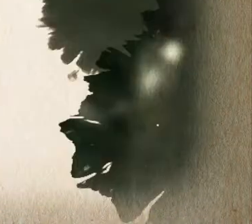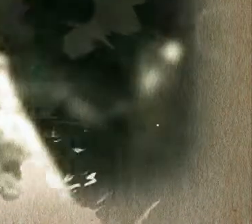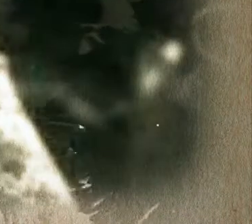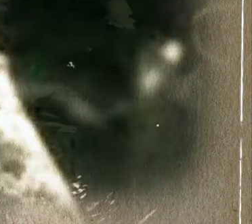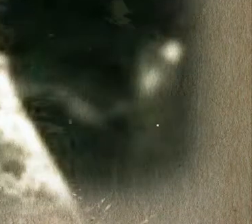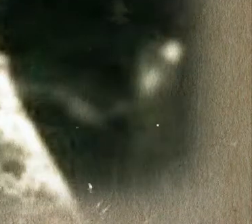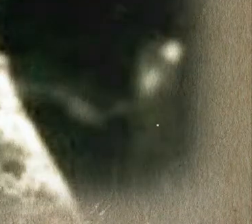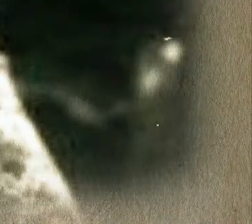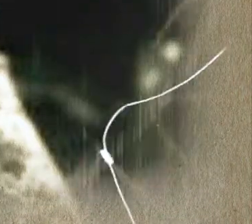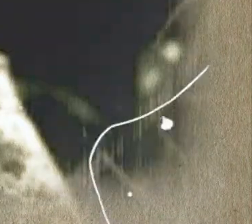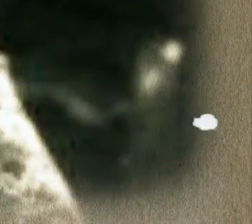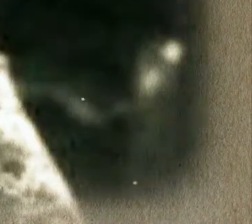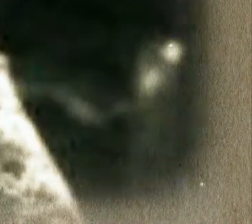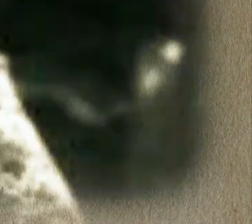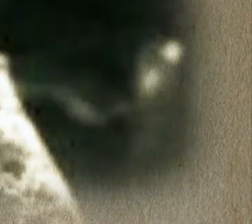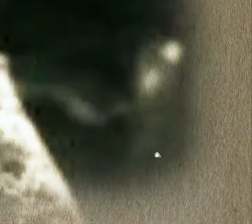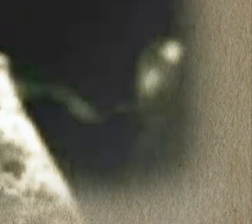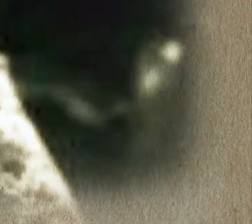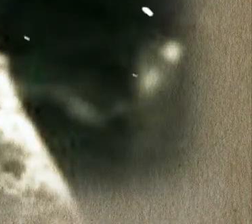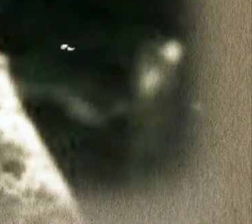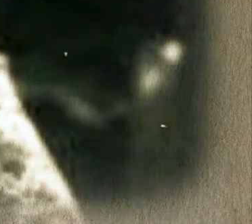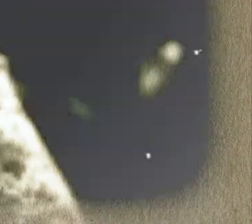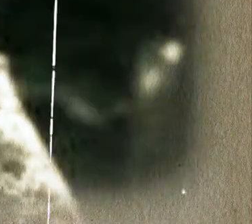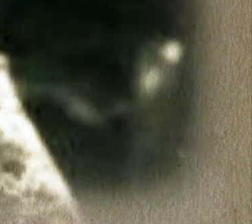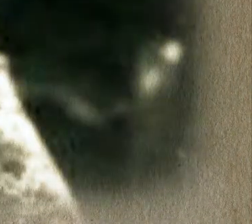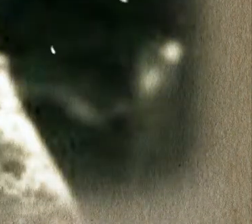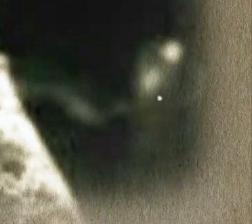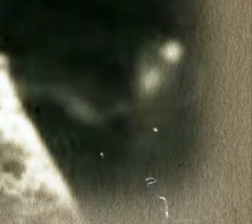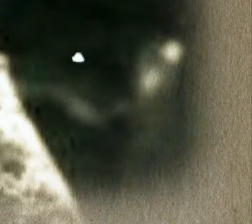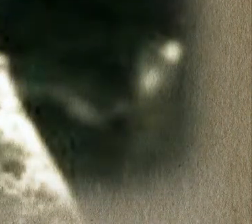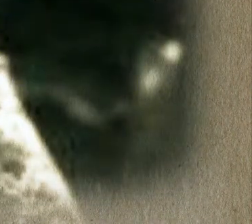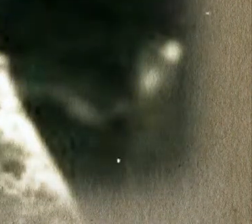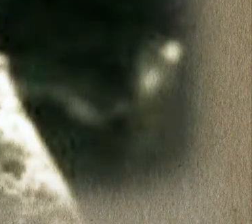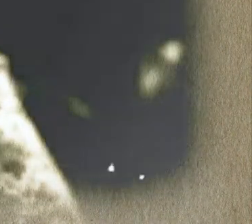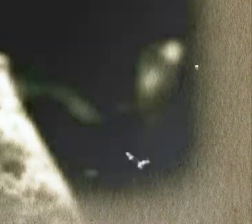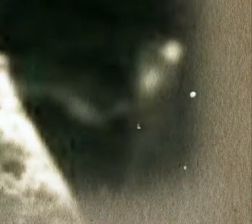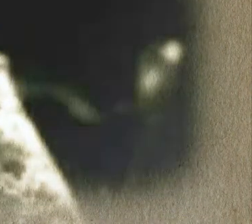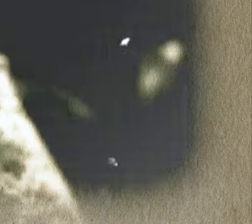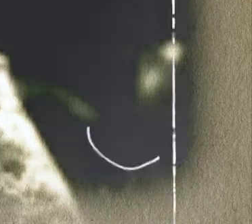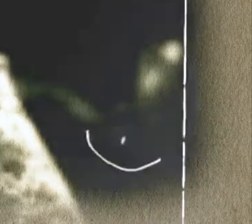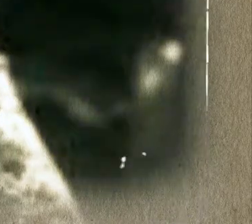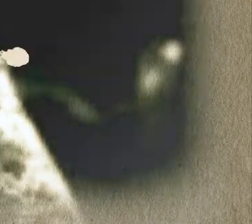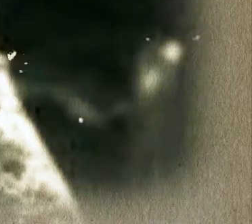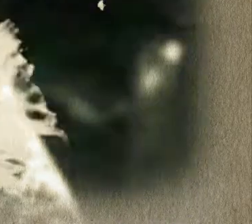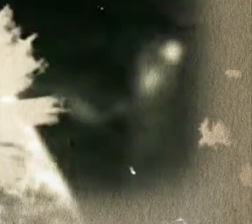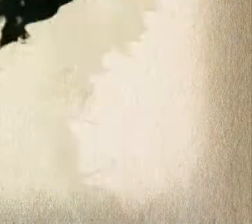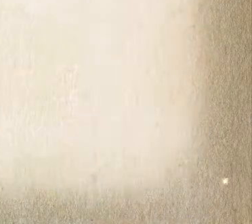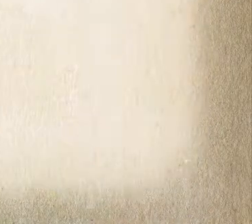apoiado e um cigarro entre os dedos. Esboça um discreto sorriso.